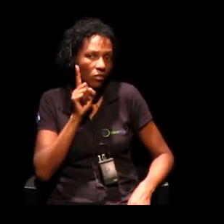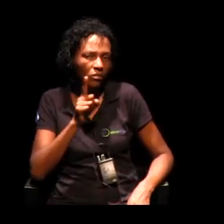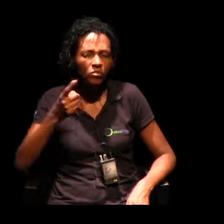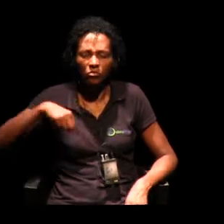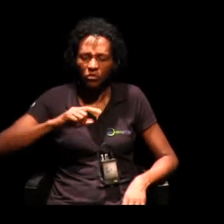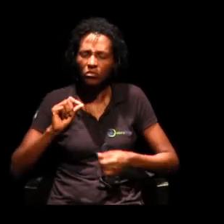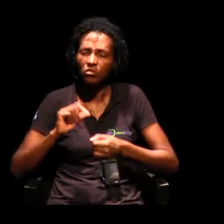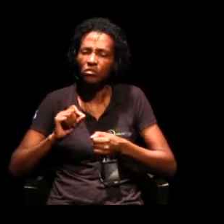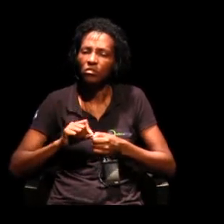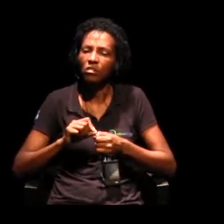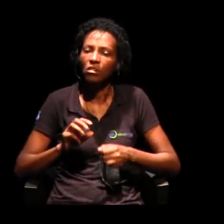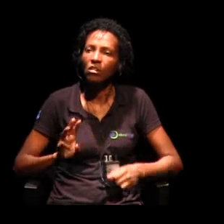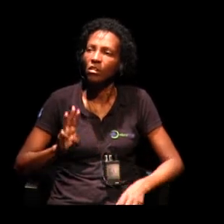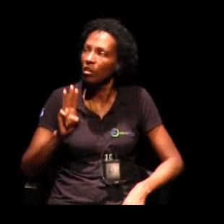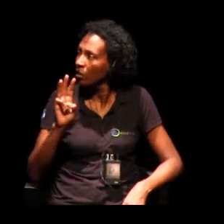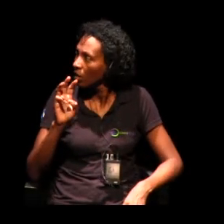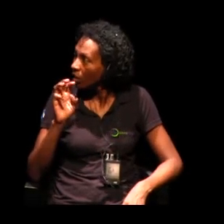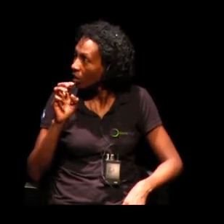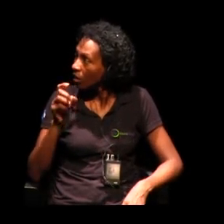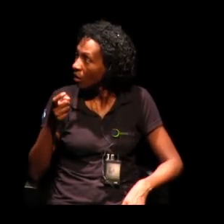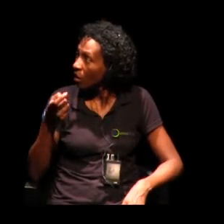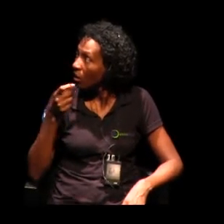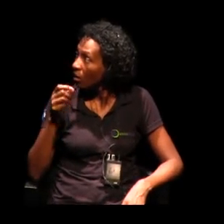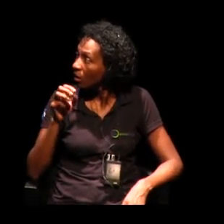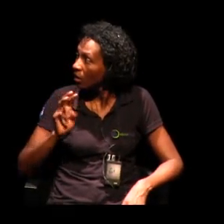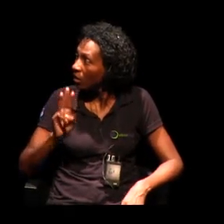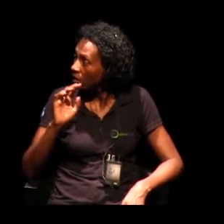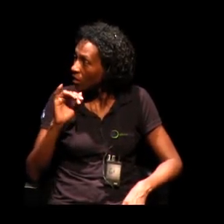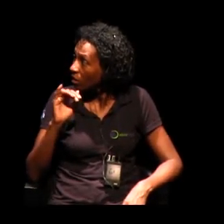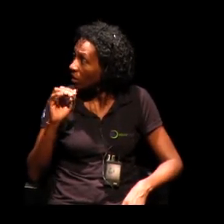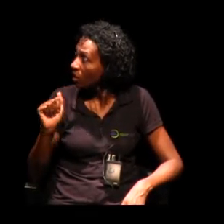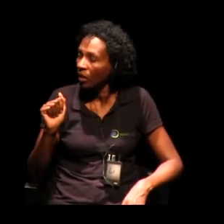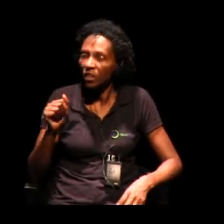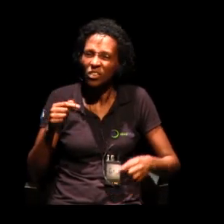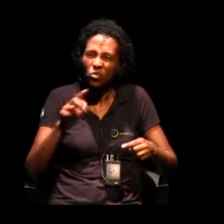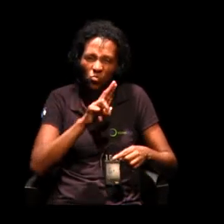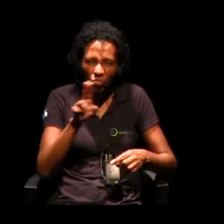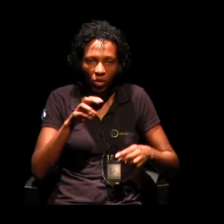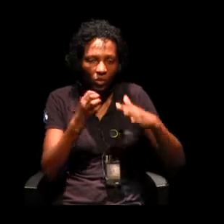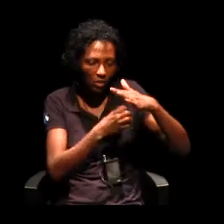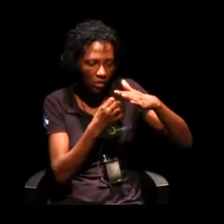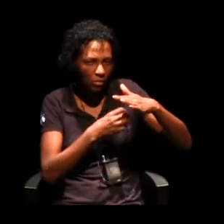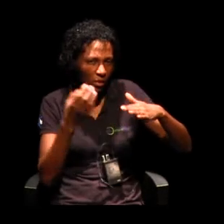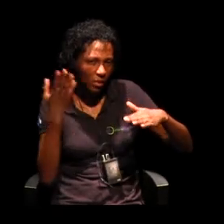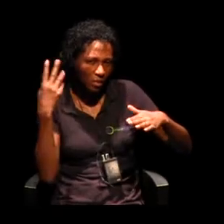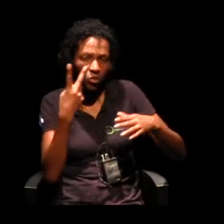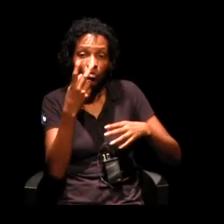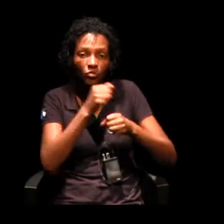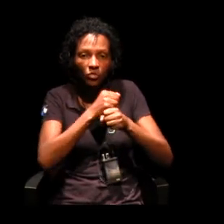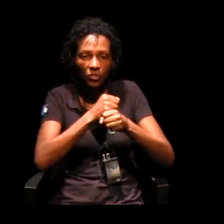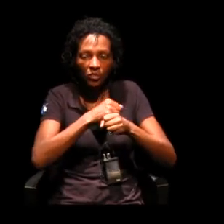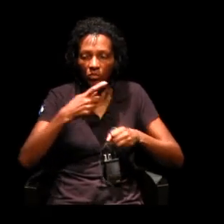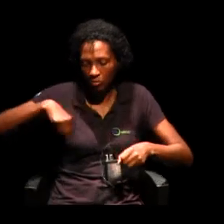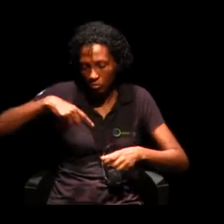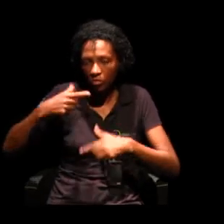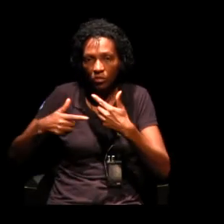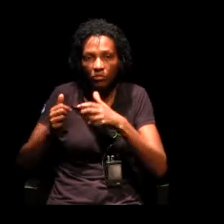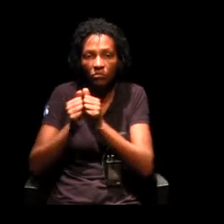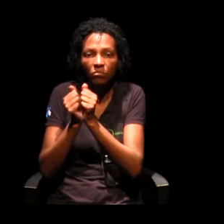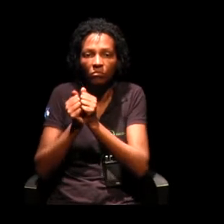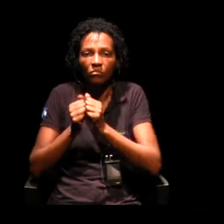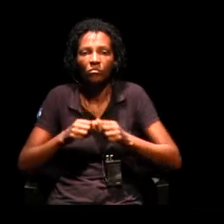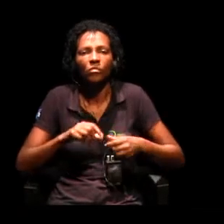trens nos Estados Unidos. Isso nós fizemos com o WXY, que foi uma empresa com a qual trabalhamos nos últimos